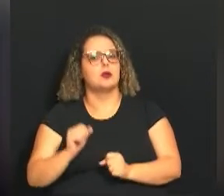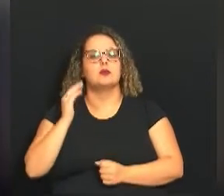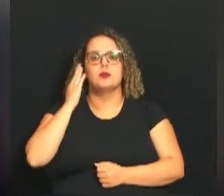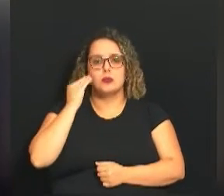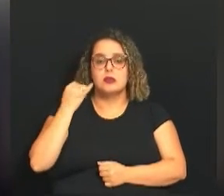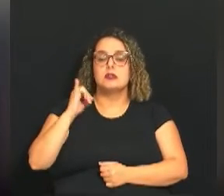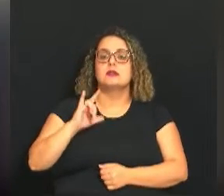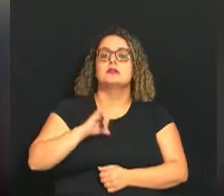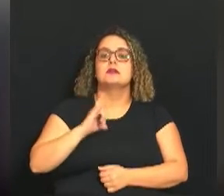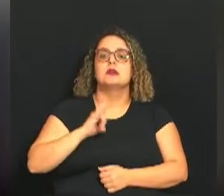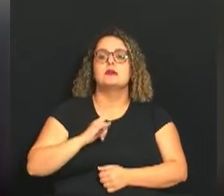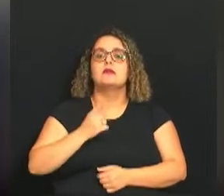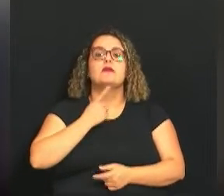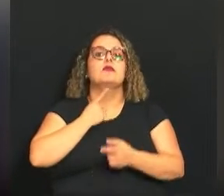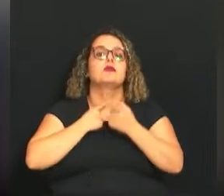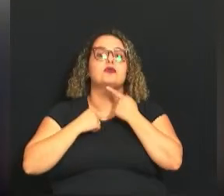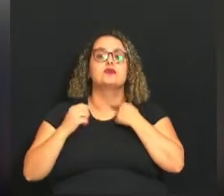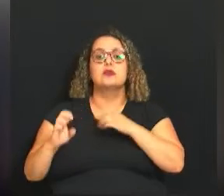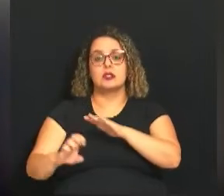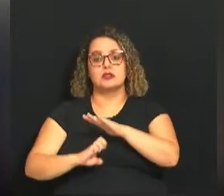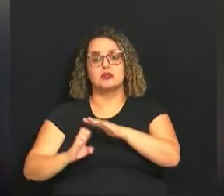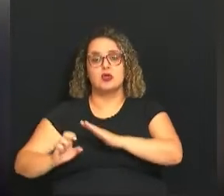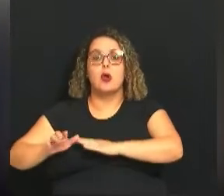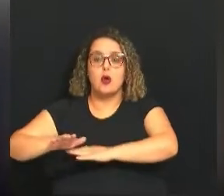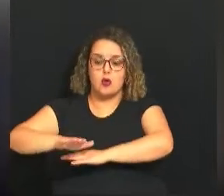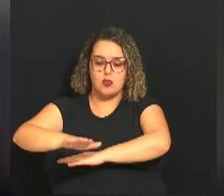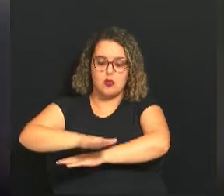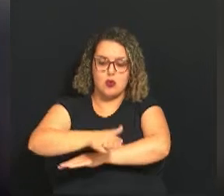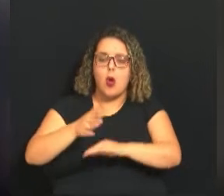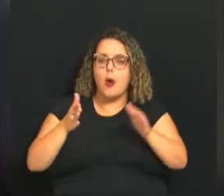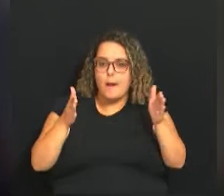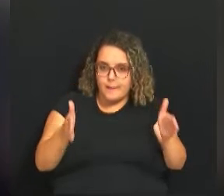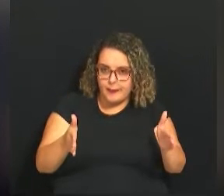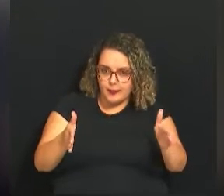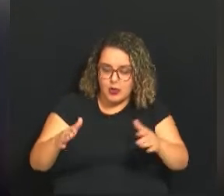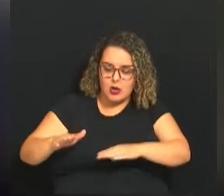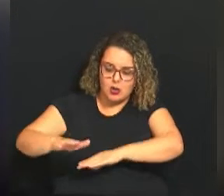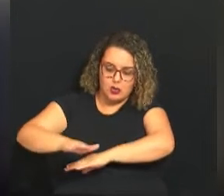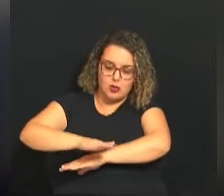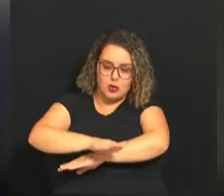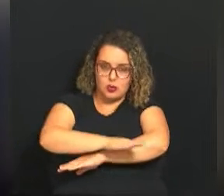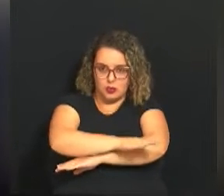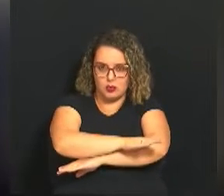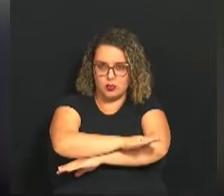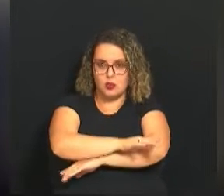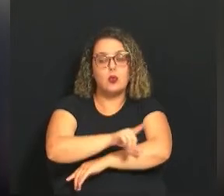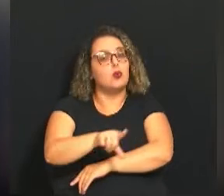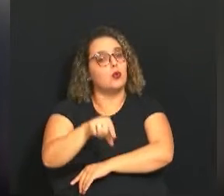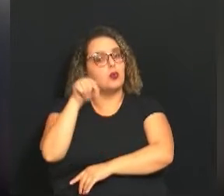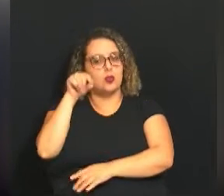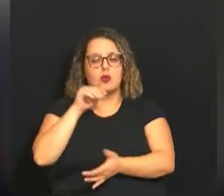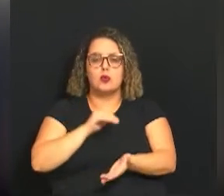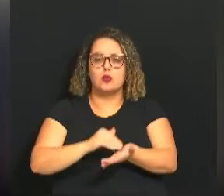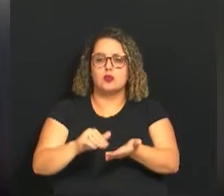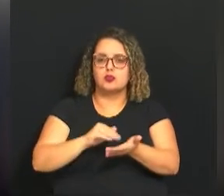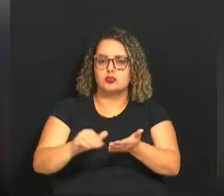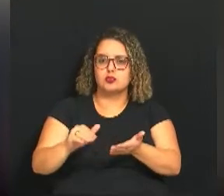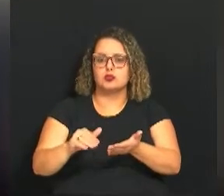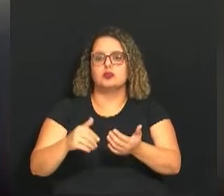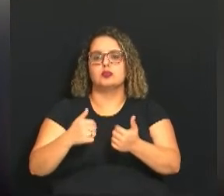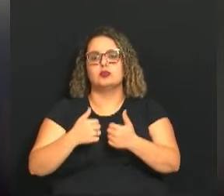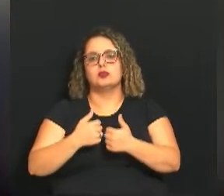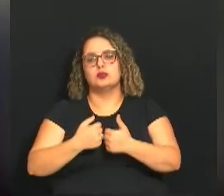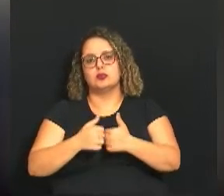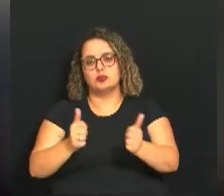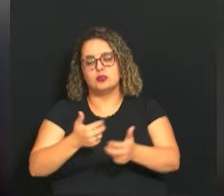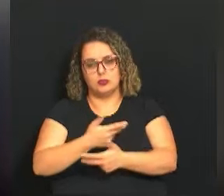de alguma empresa em fazer a pavimentação de um trecho. O que eu defini com o secretário de Transportes, o então